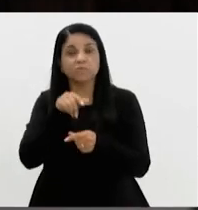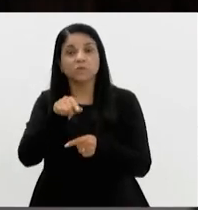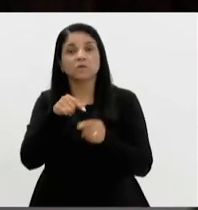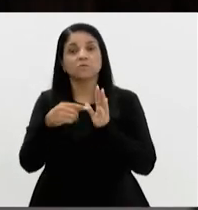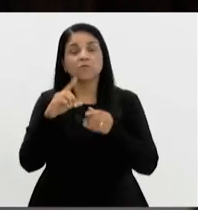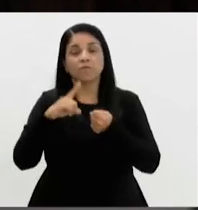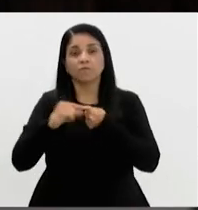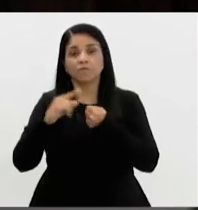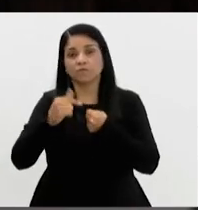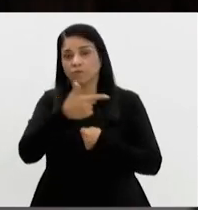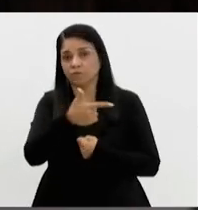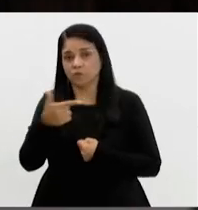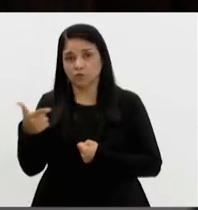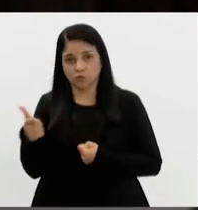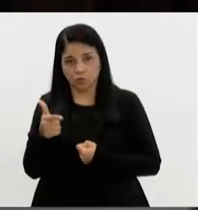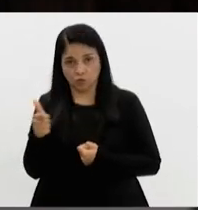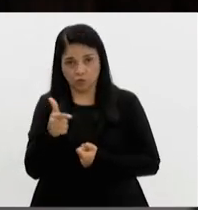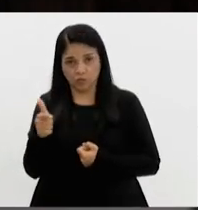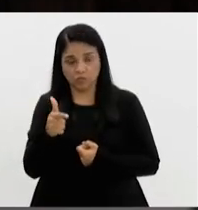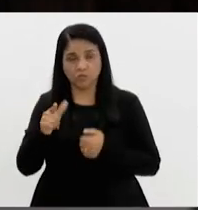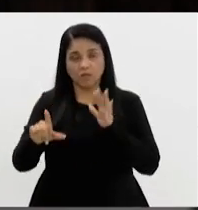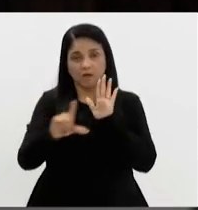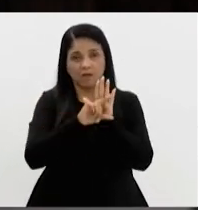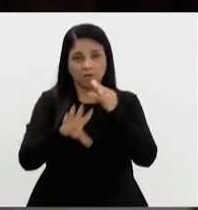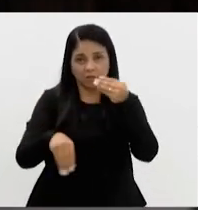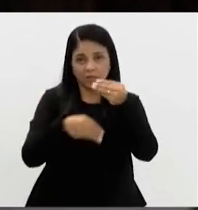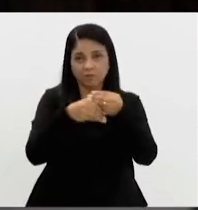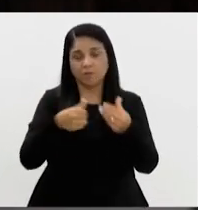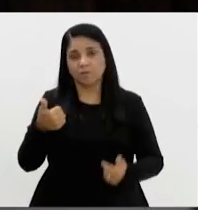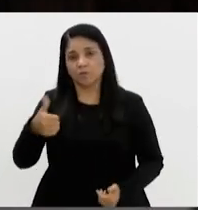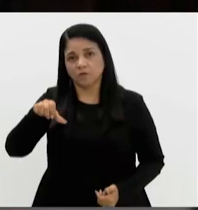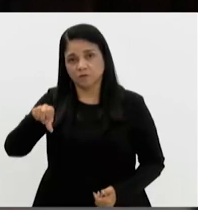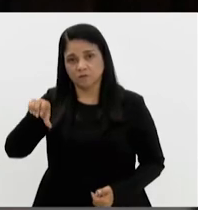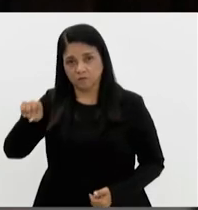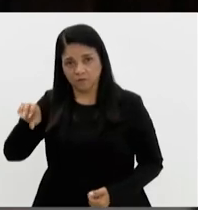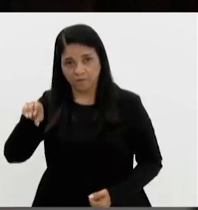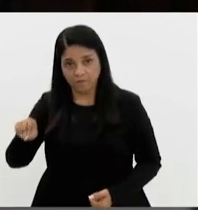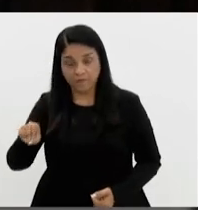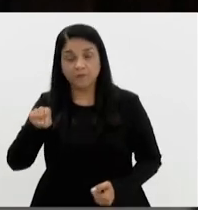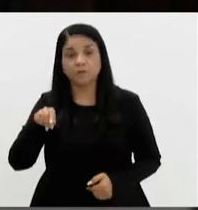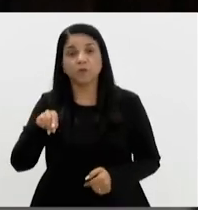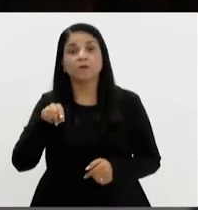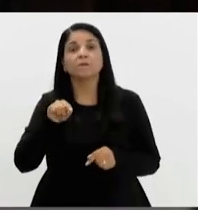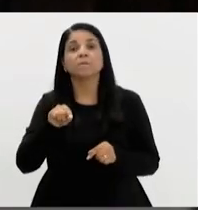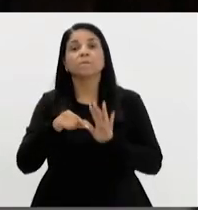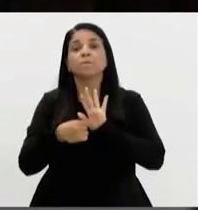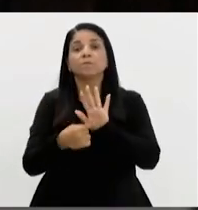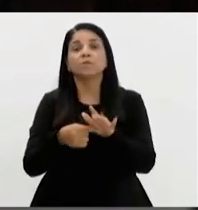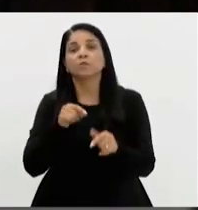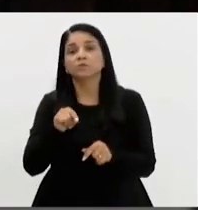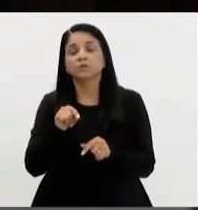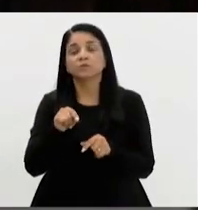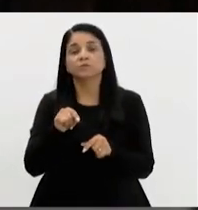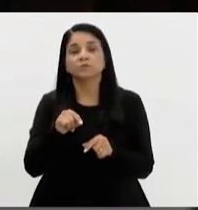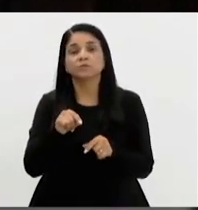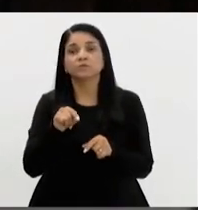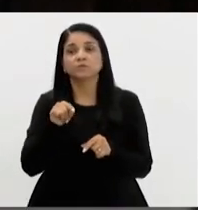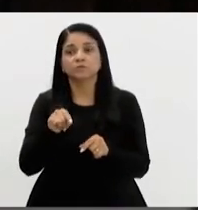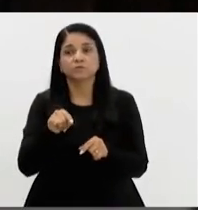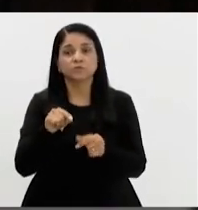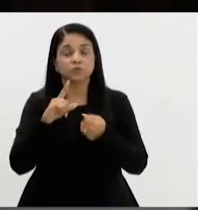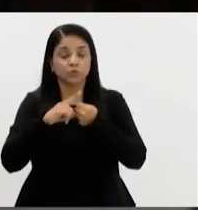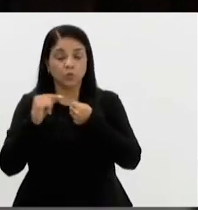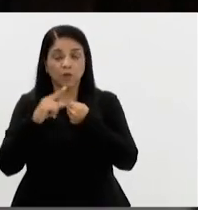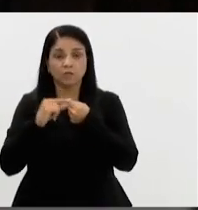artigo 22 da lei complementar eh 1990 que por sua vez é ladeado pelo disposto no